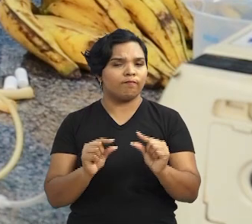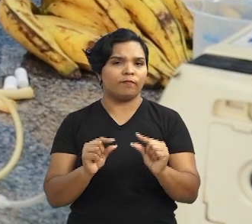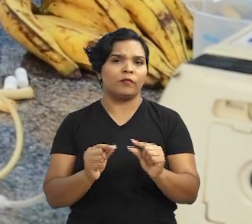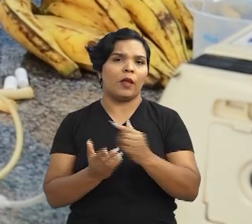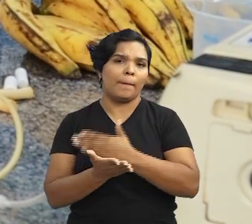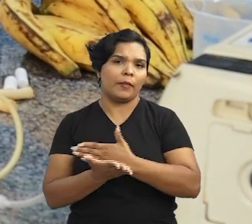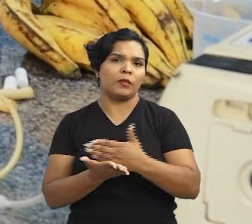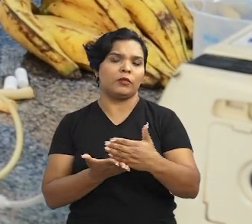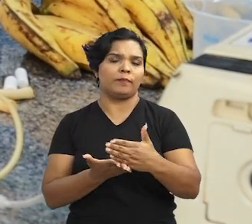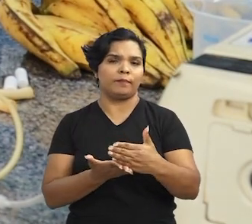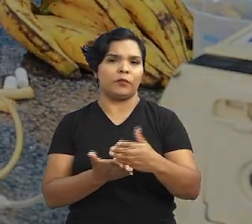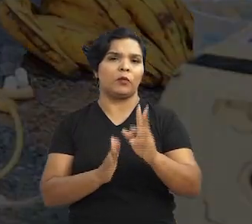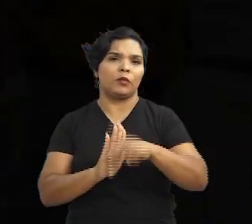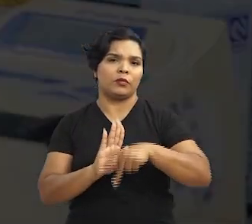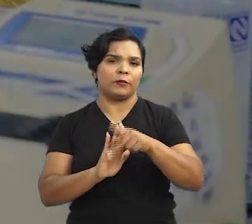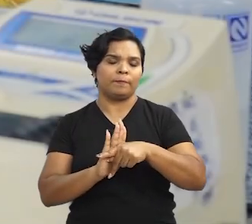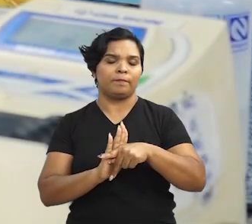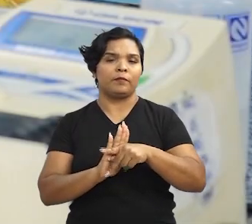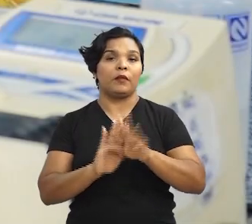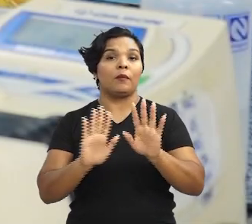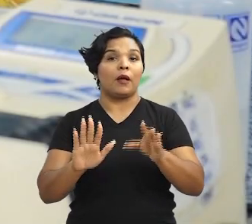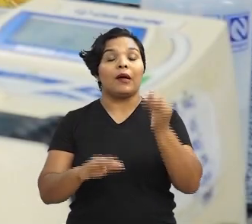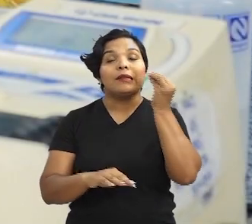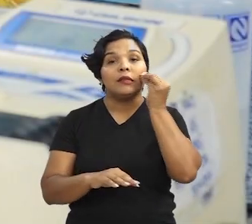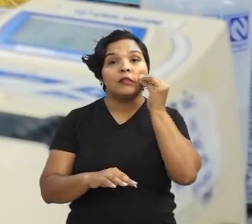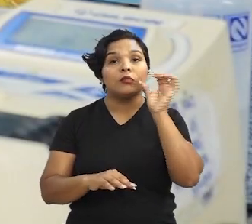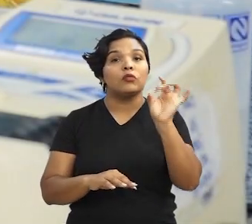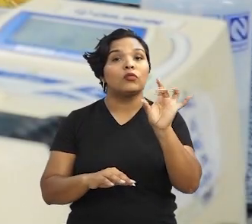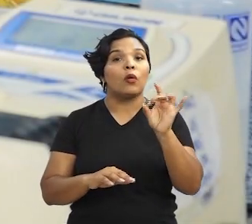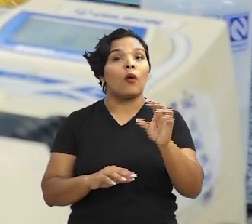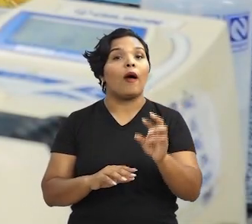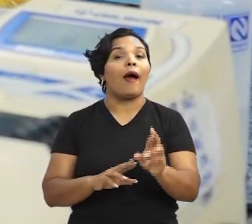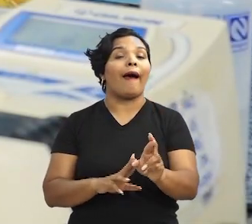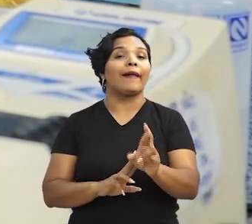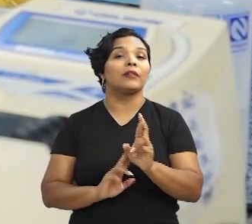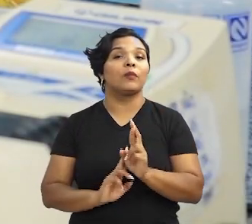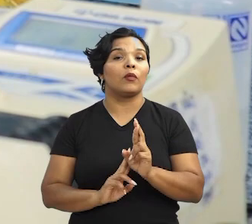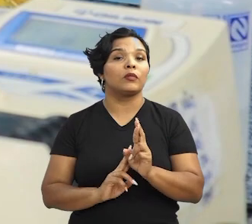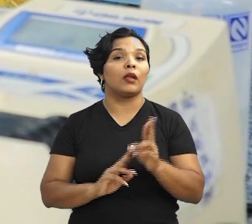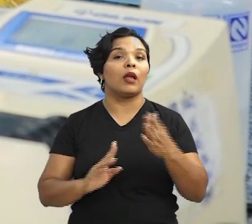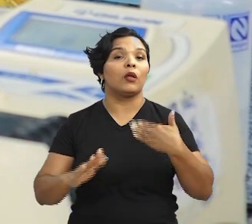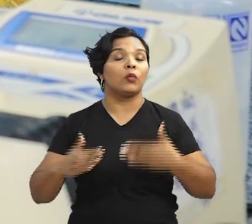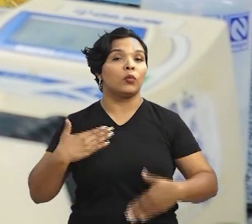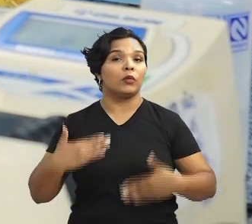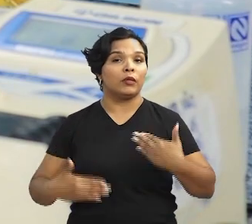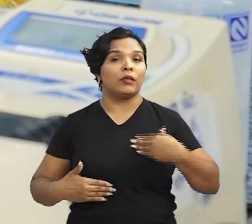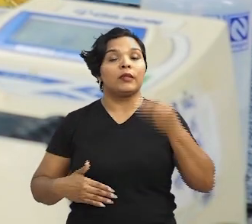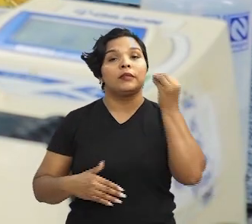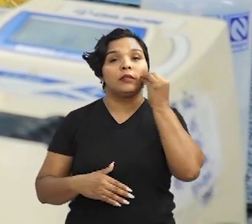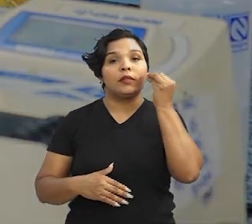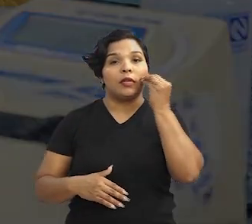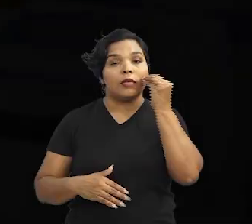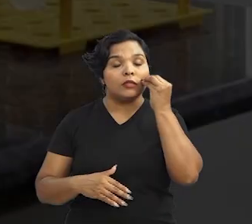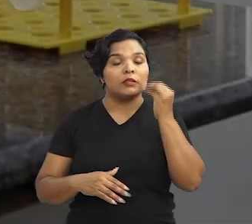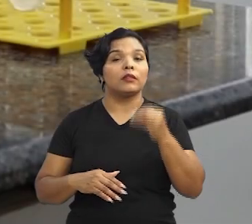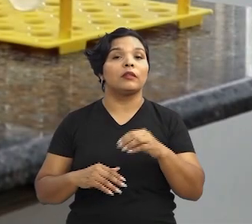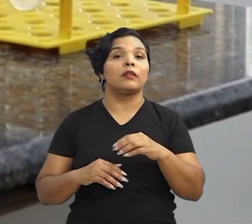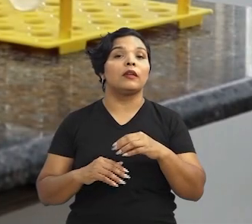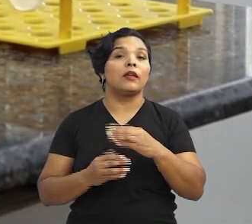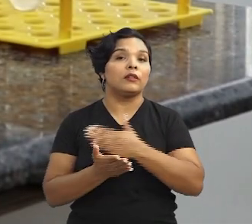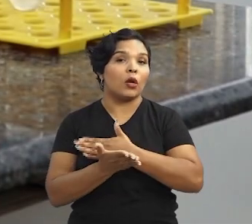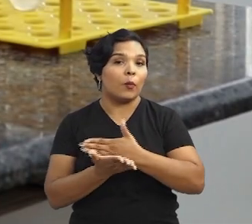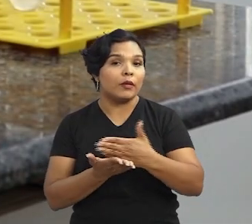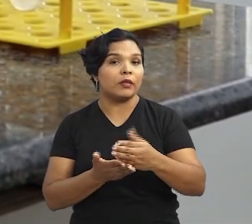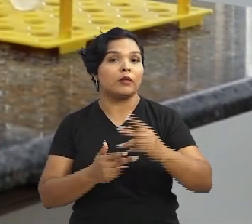todos os elos da cadeia produtiva a partir disso. Mas nesse momento a gente vai estar testando apenas a resposta imunológica. E esse teste de